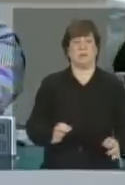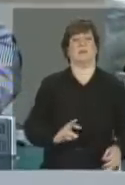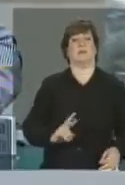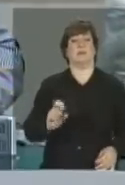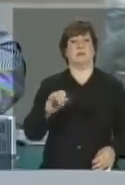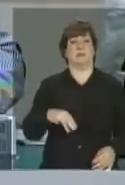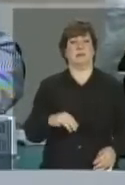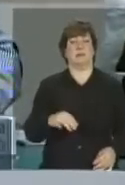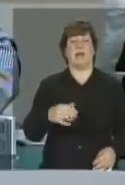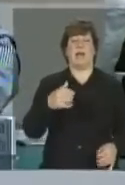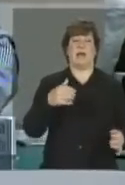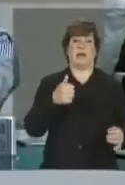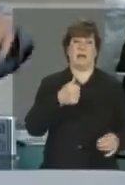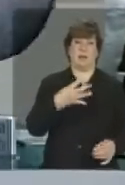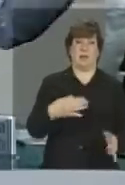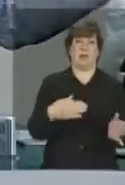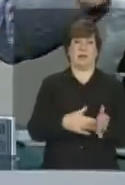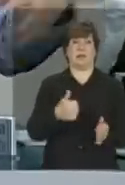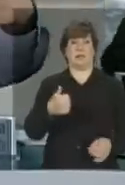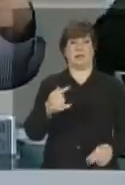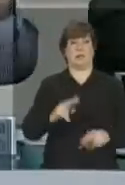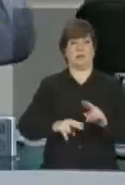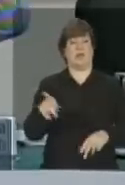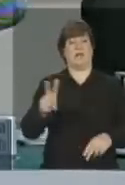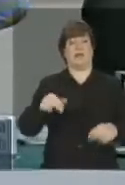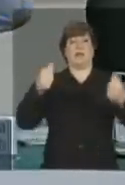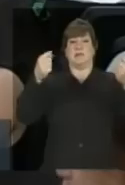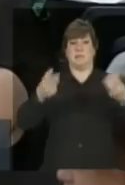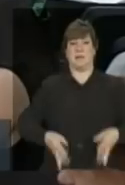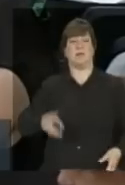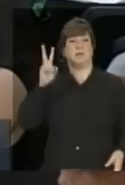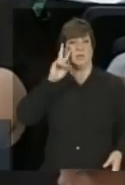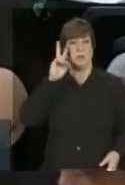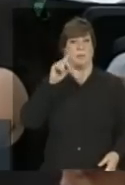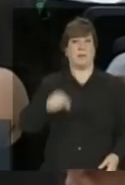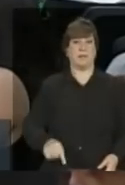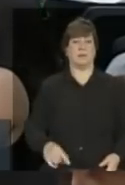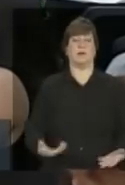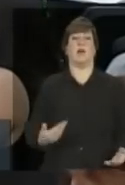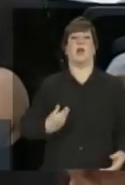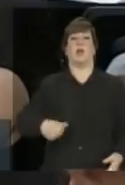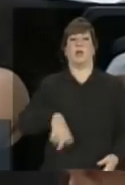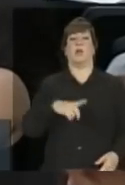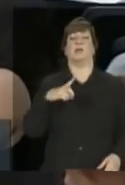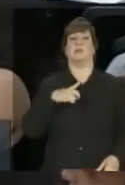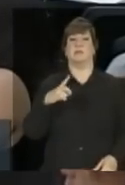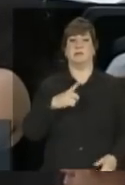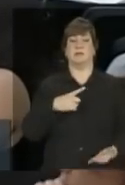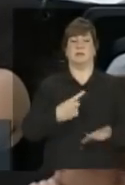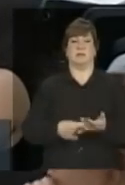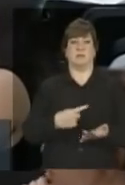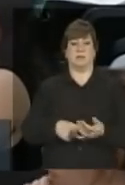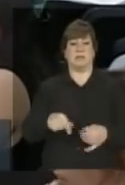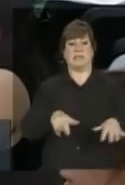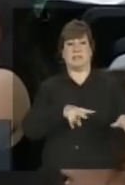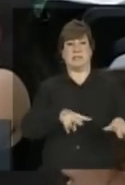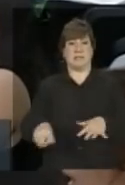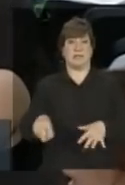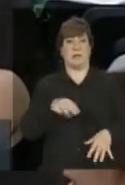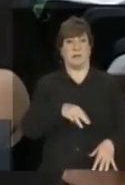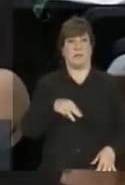junho, 17 de junho, e ele vai dar um informe sobre isso. E nós estamos negociando, na Semana de Meio Ambiente, já